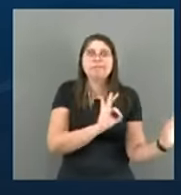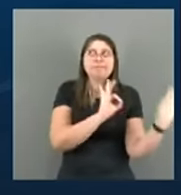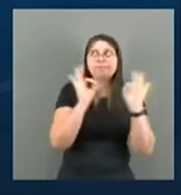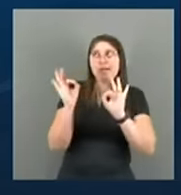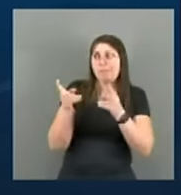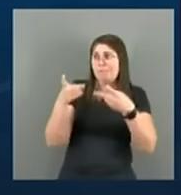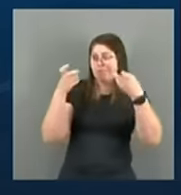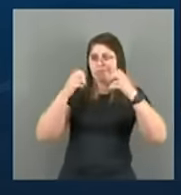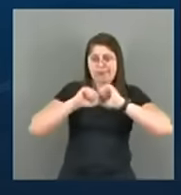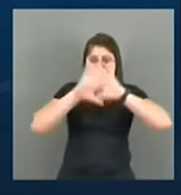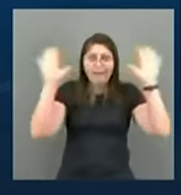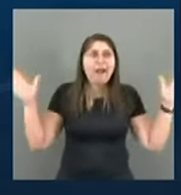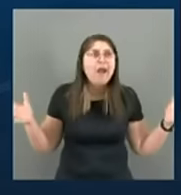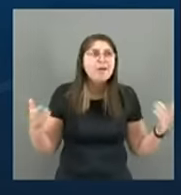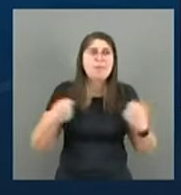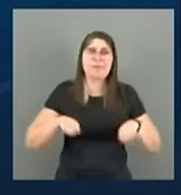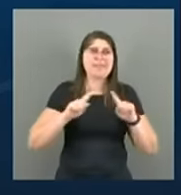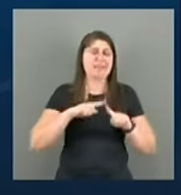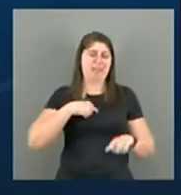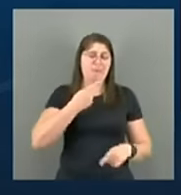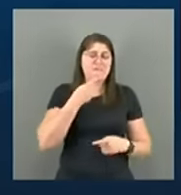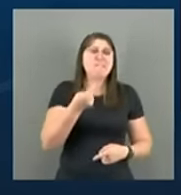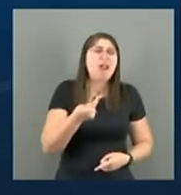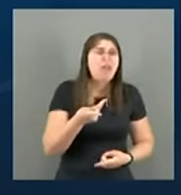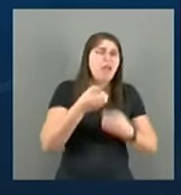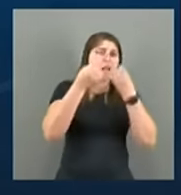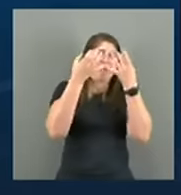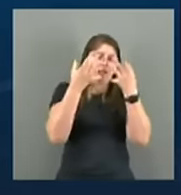não precisava estar aqui falando isso para você, pro Romário.